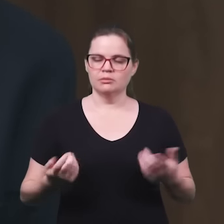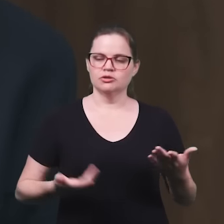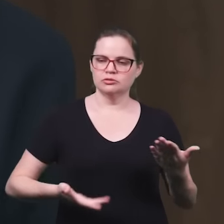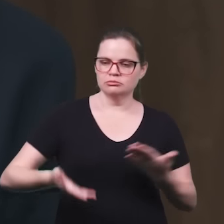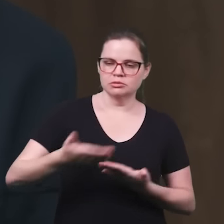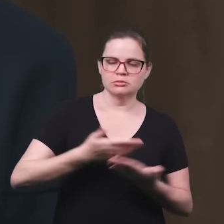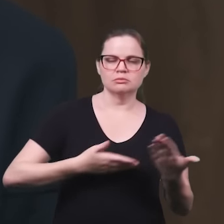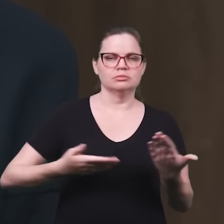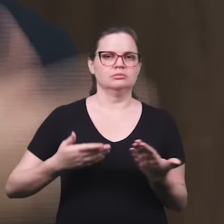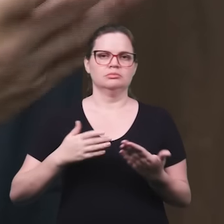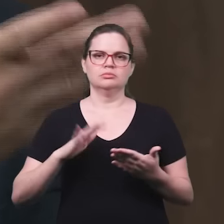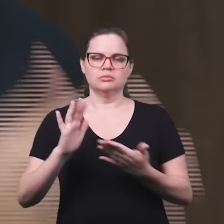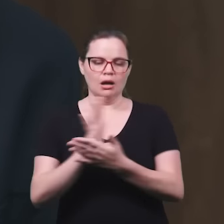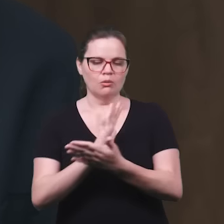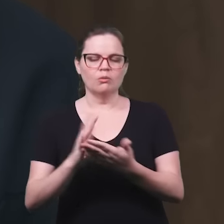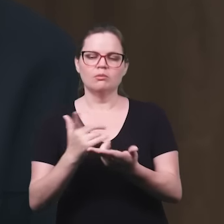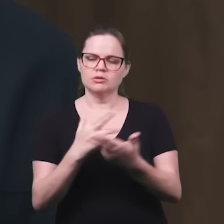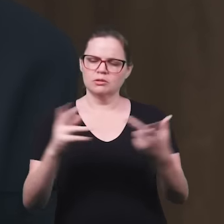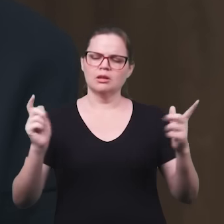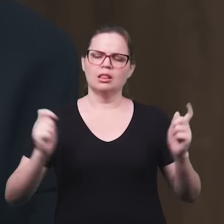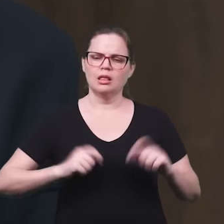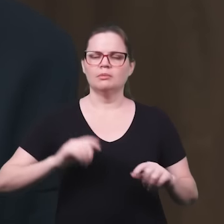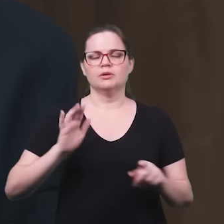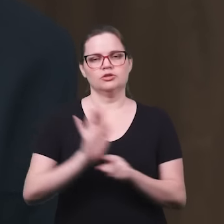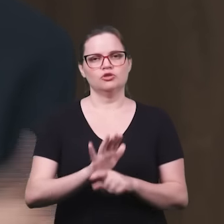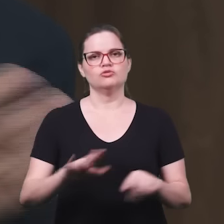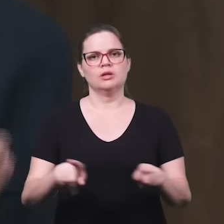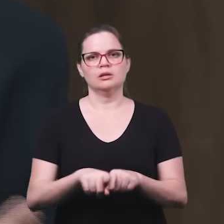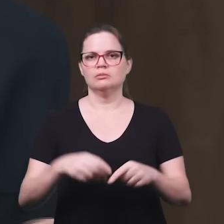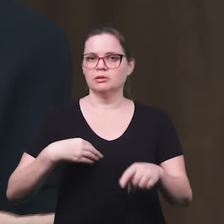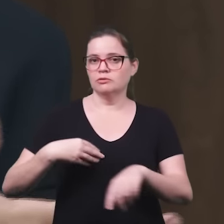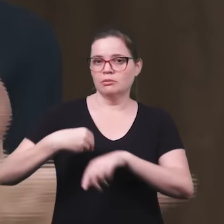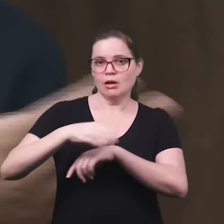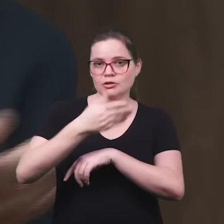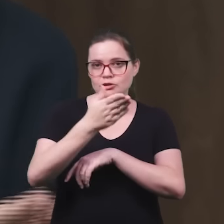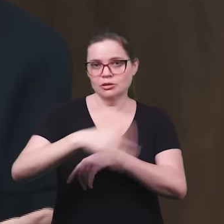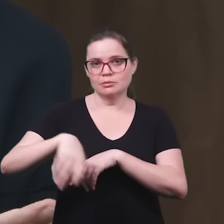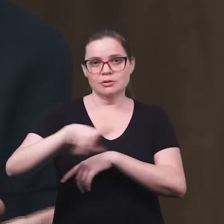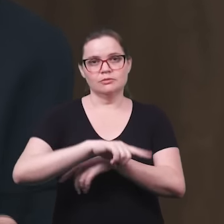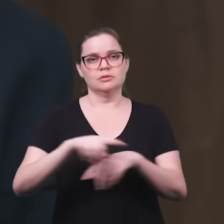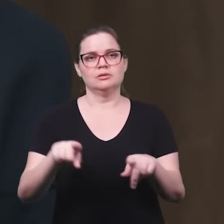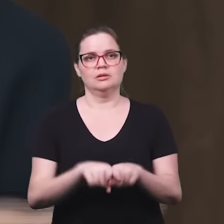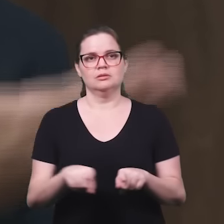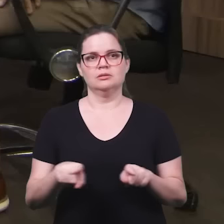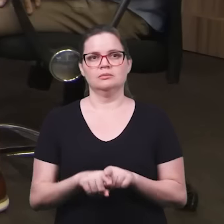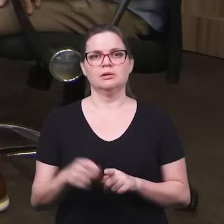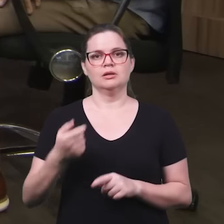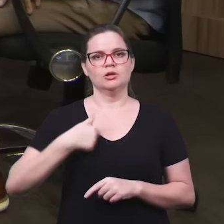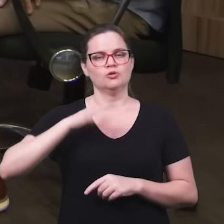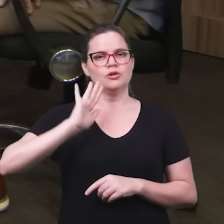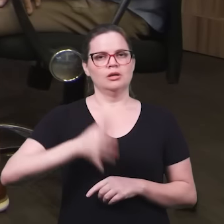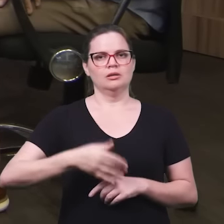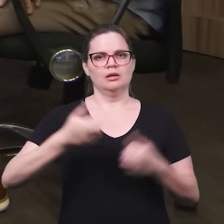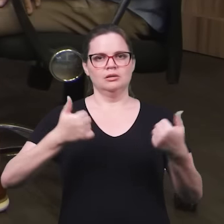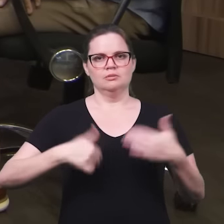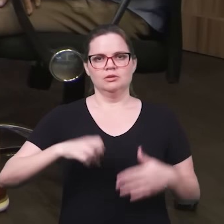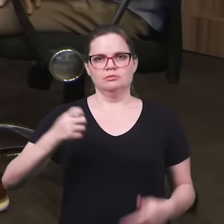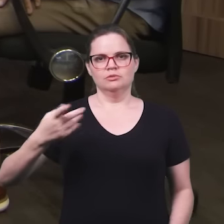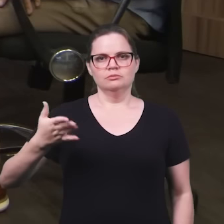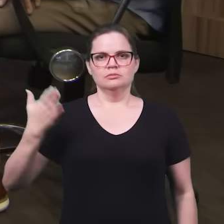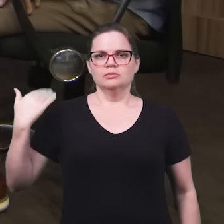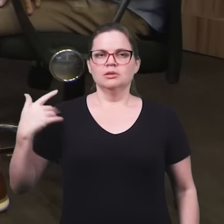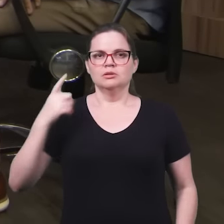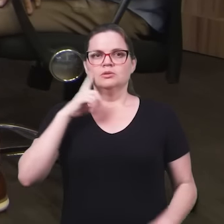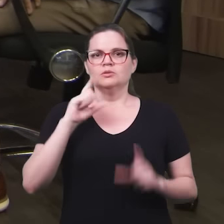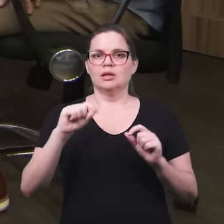ao outro, né? Como a própria palavra nos ensinou. Então fica também essa lição aí, né? Que eu já comentei até num outro programa que eu estive